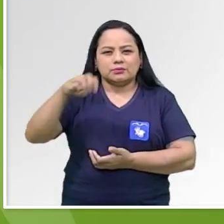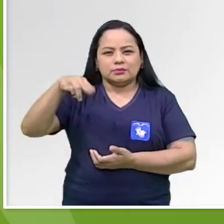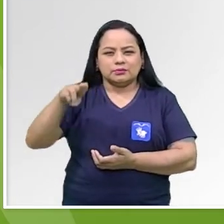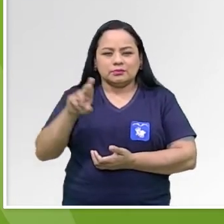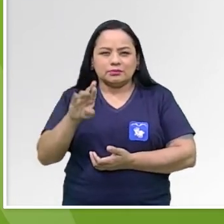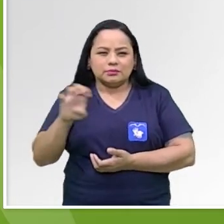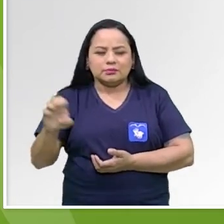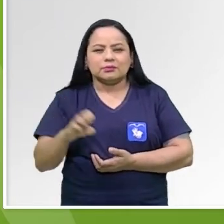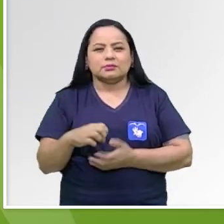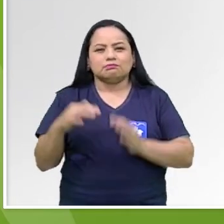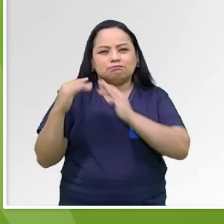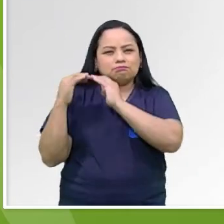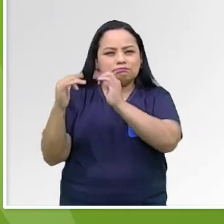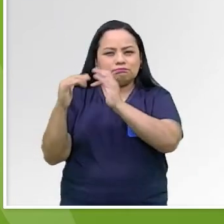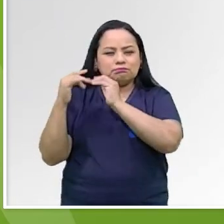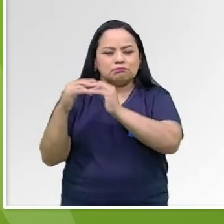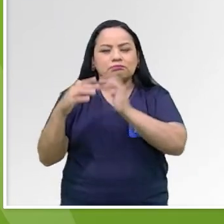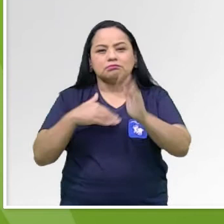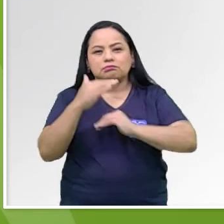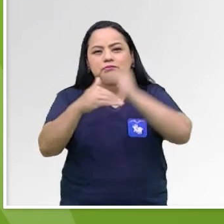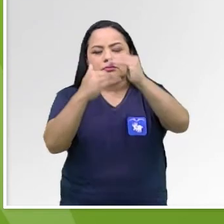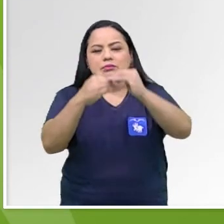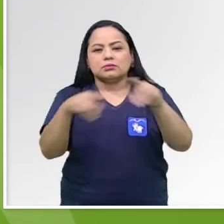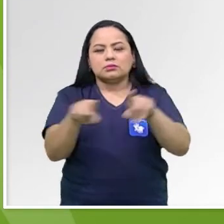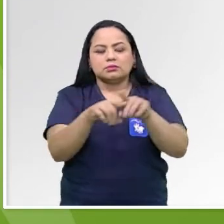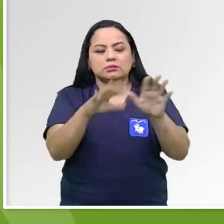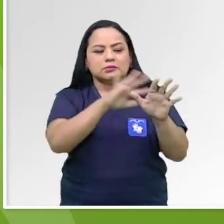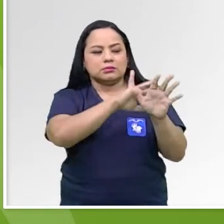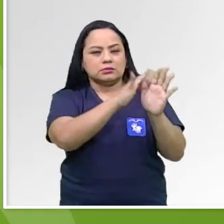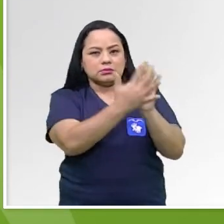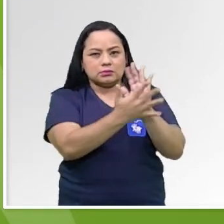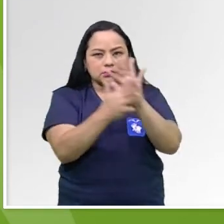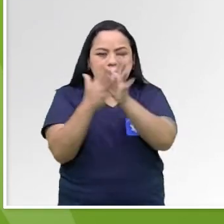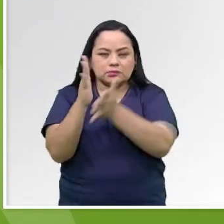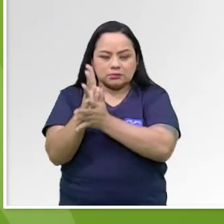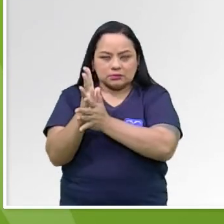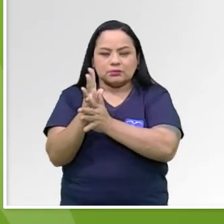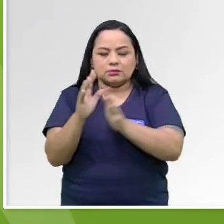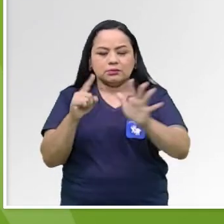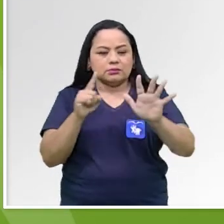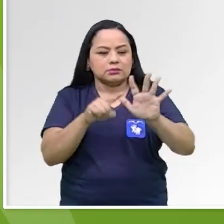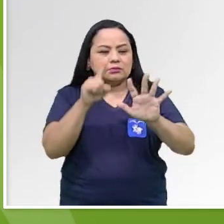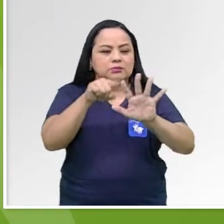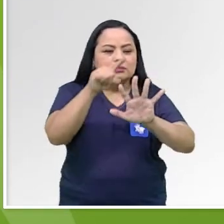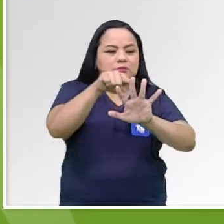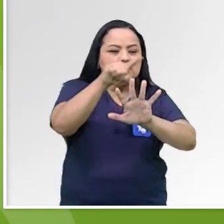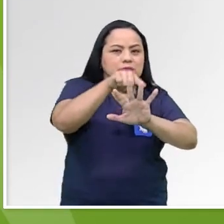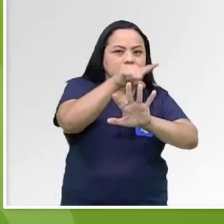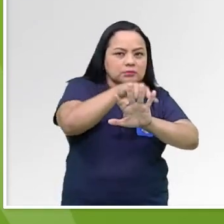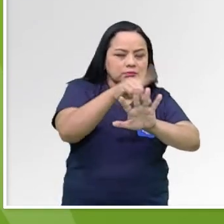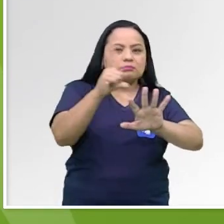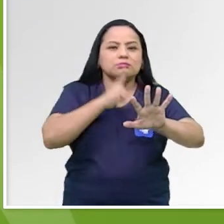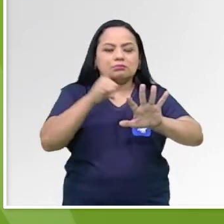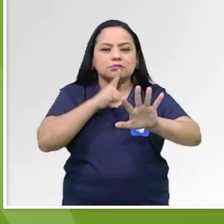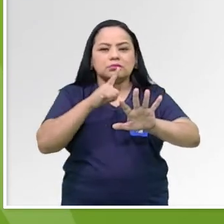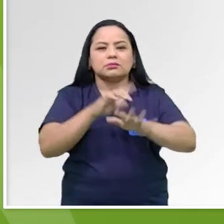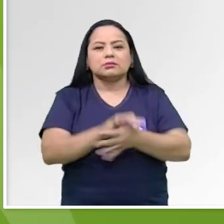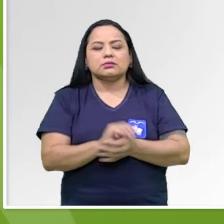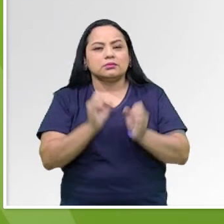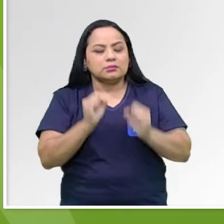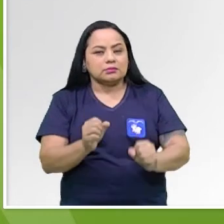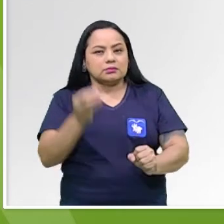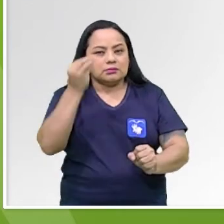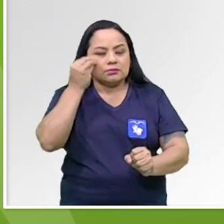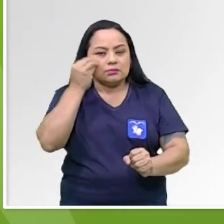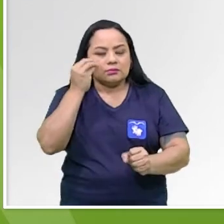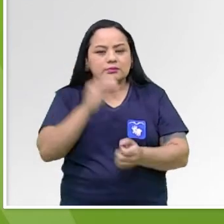bastante desenvolvido e aí eles têm mãos e pés com 5 dedos, tá? Então vocês podem observar até